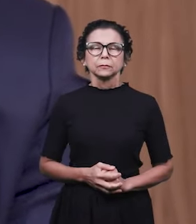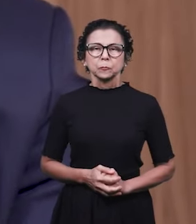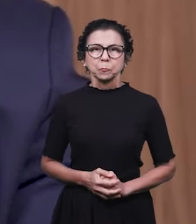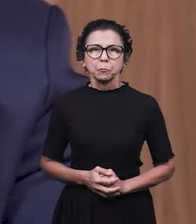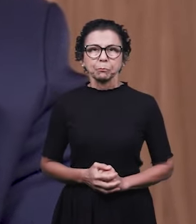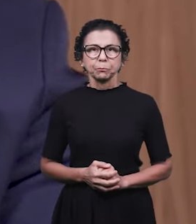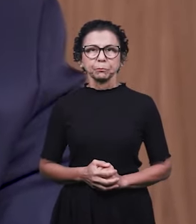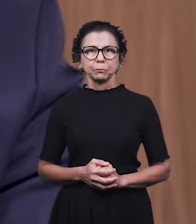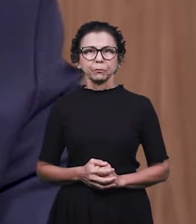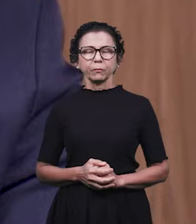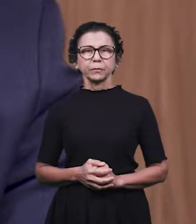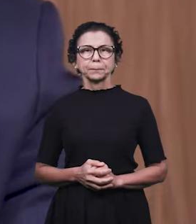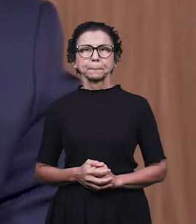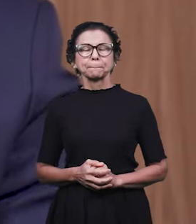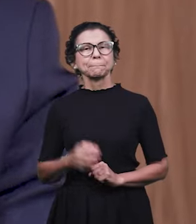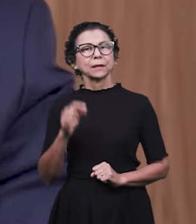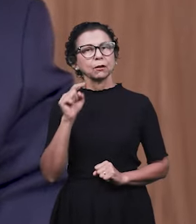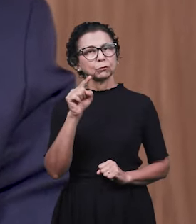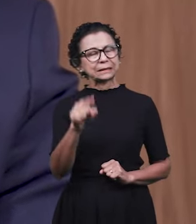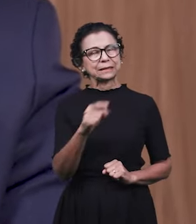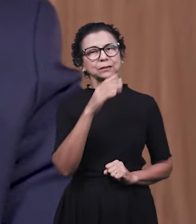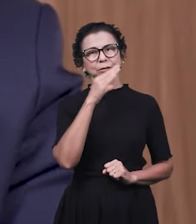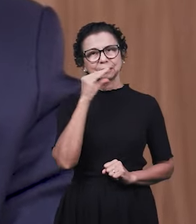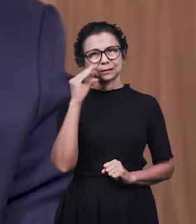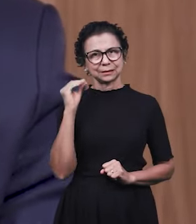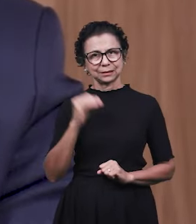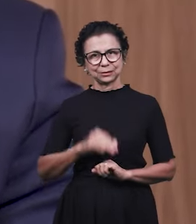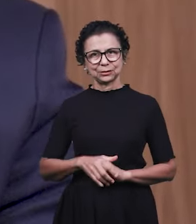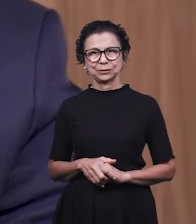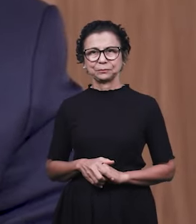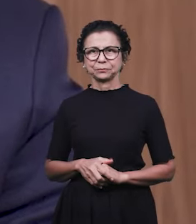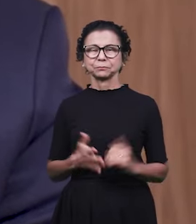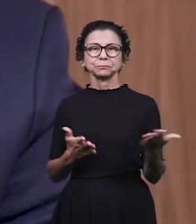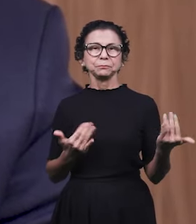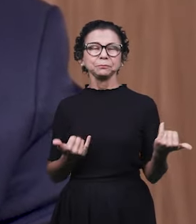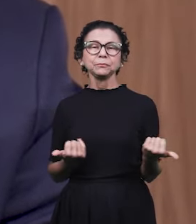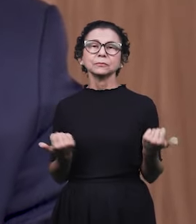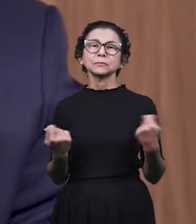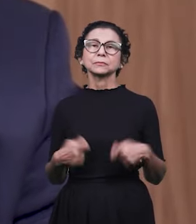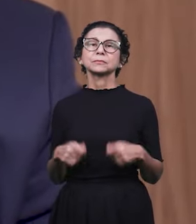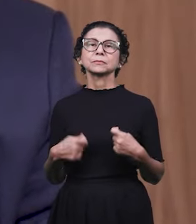Você, adolescente, precisa ter hoje, jovem, adolescente, você